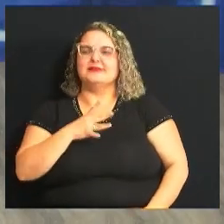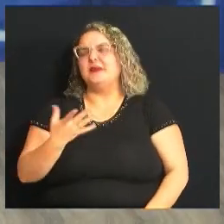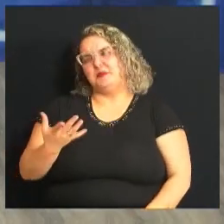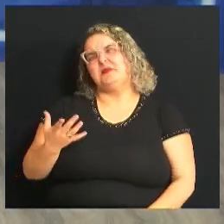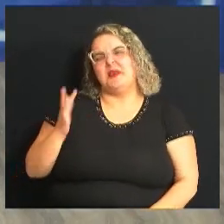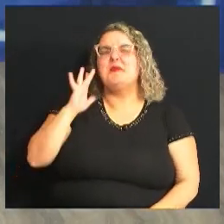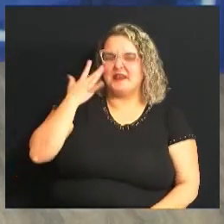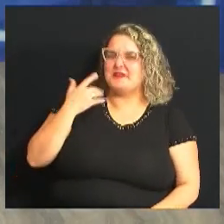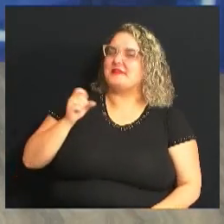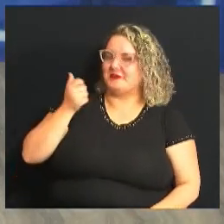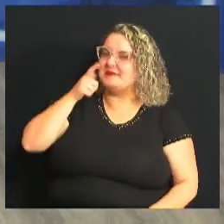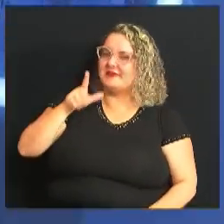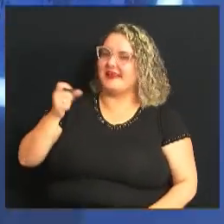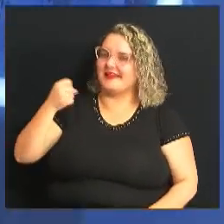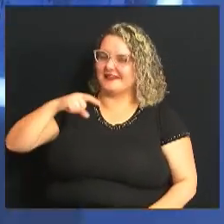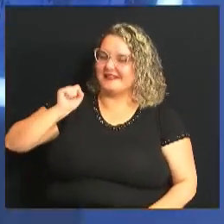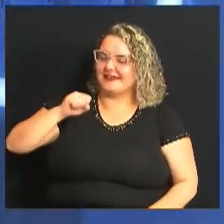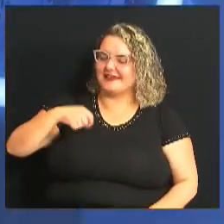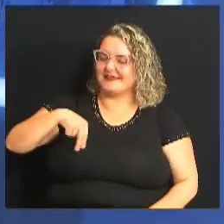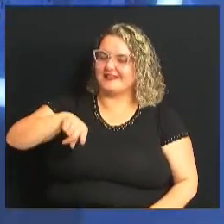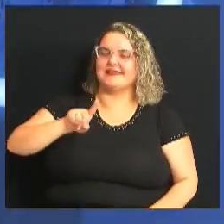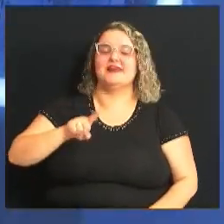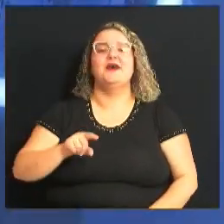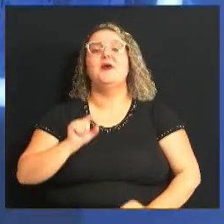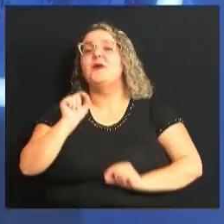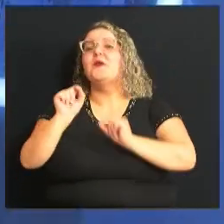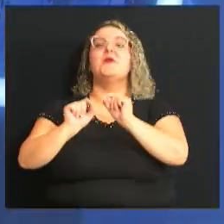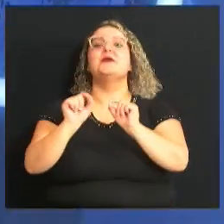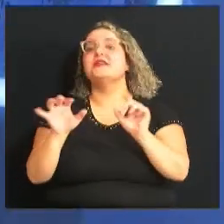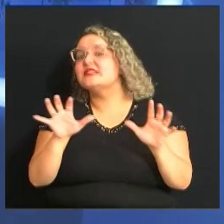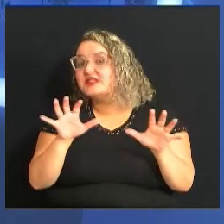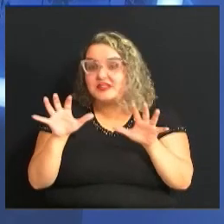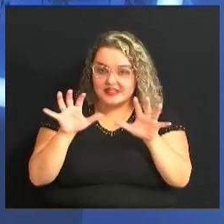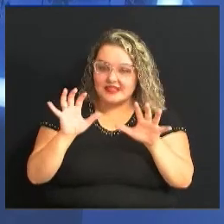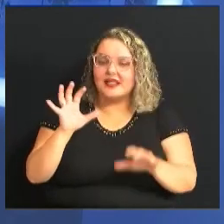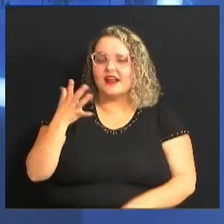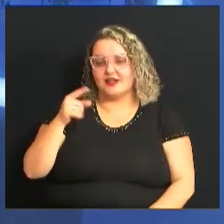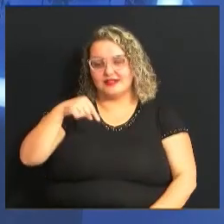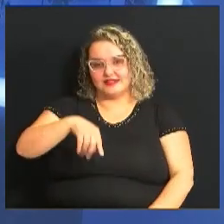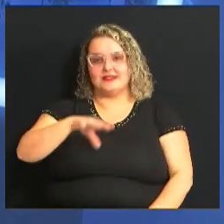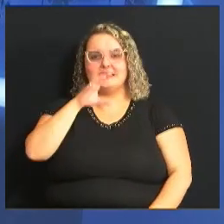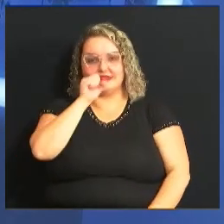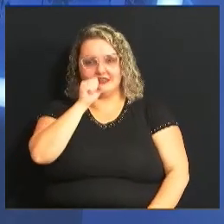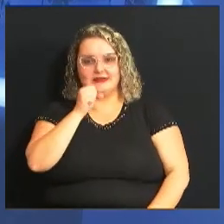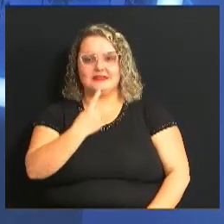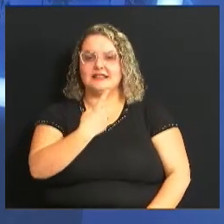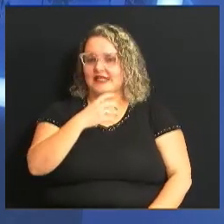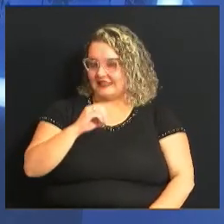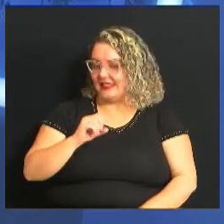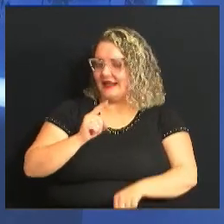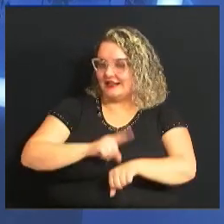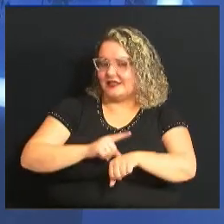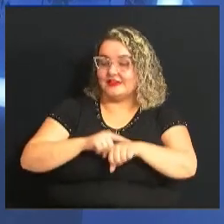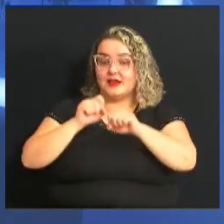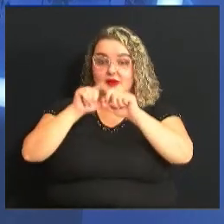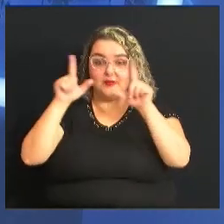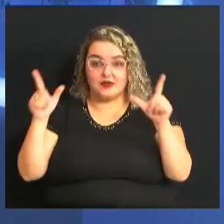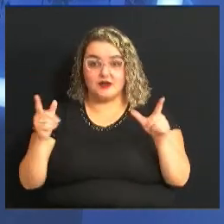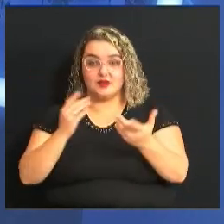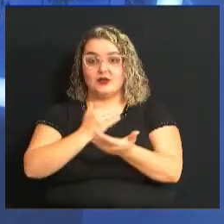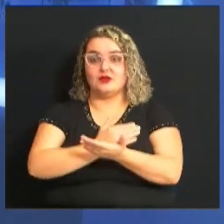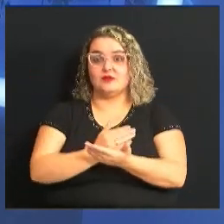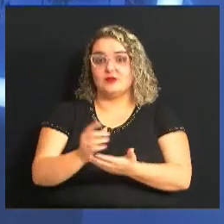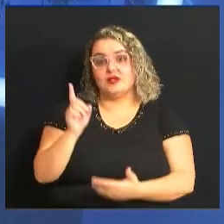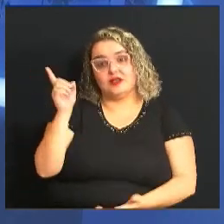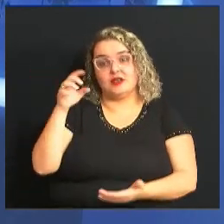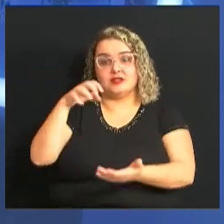isso mesmo. Olha, a caminhada, o que te assombra, acontece neste sábado a partir das 10 horas da manhã, com início lá no Centro